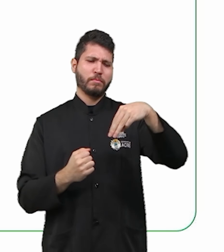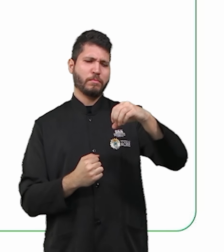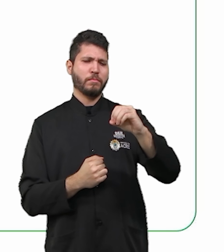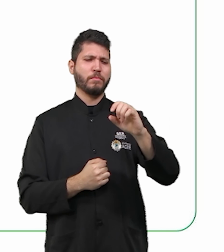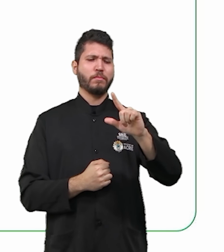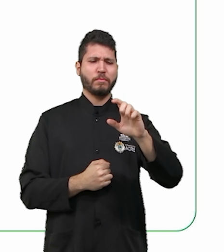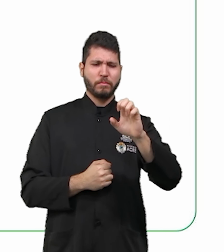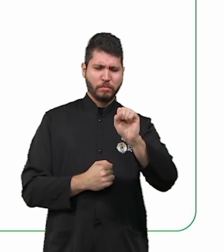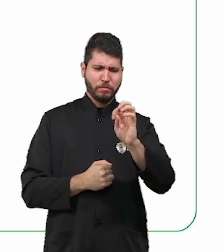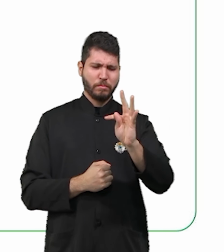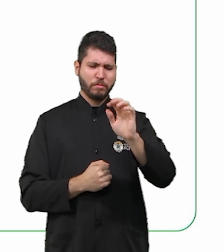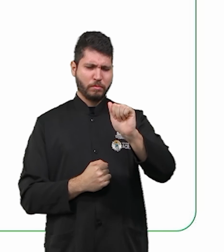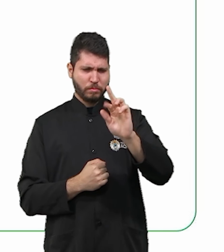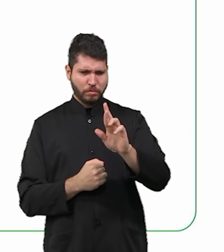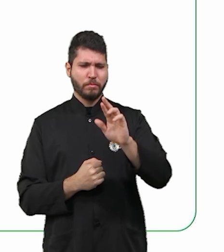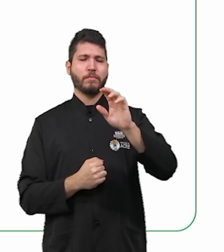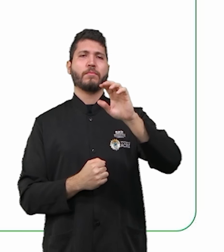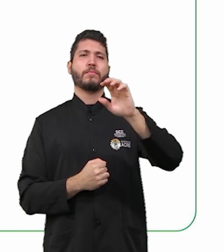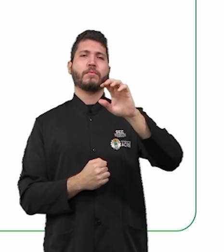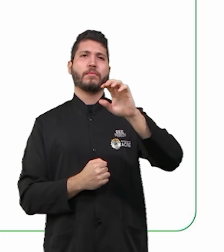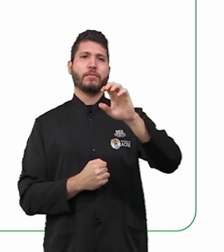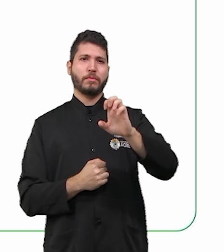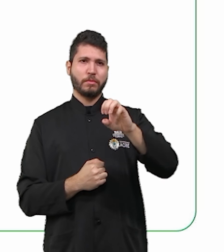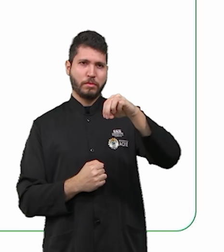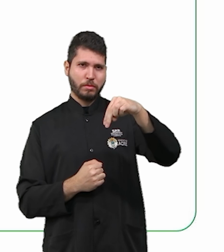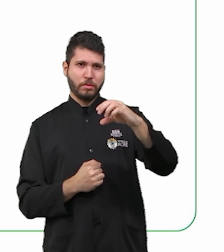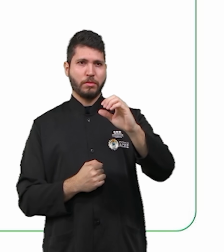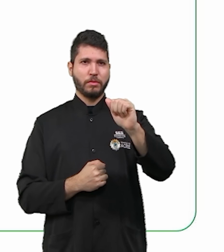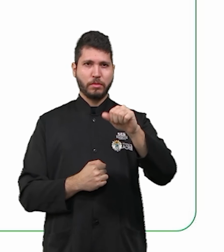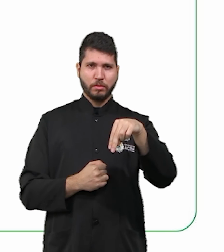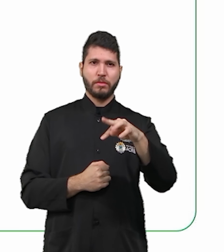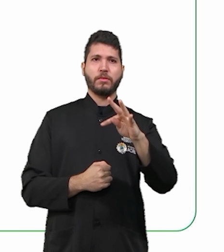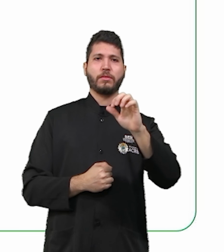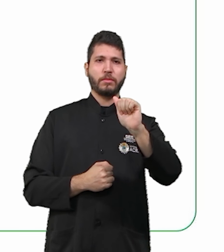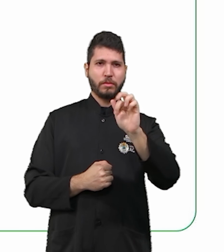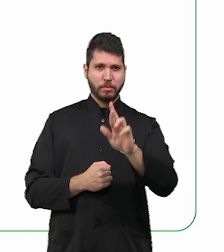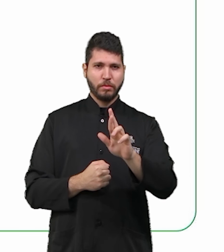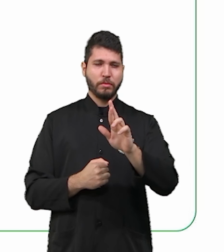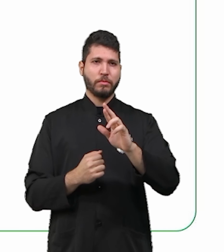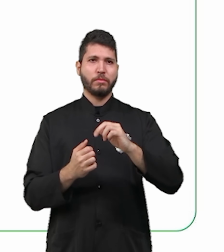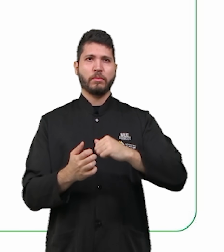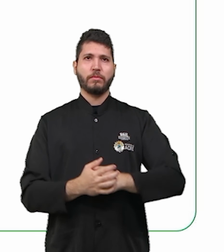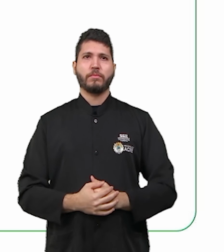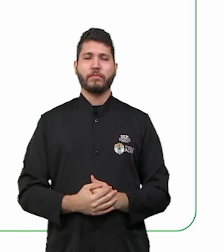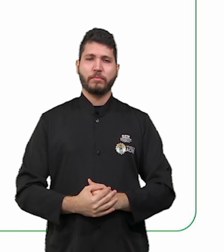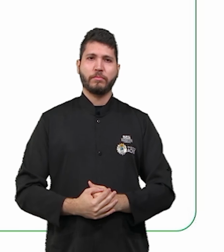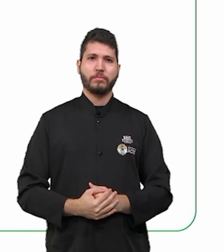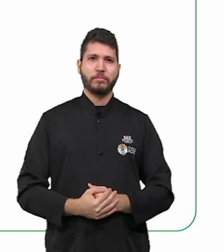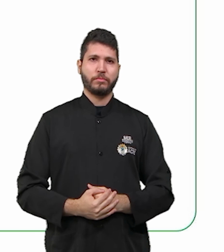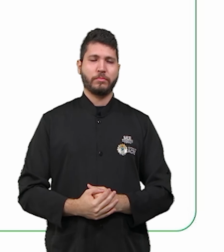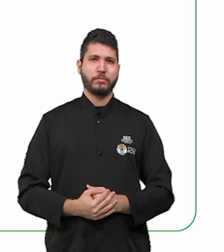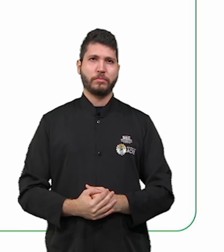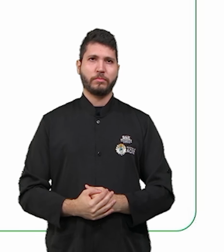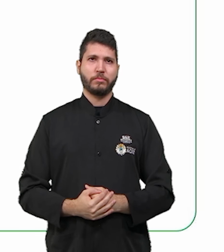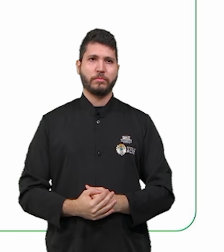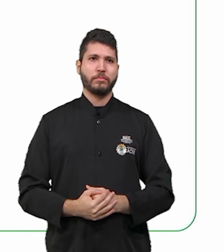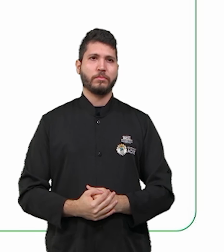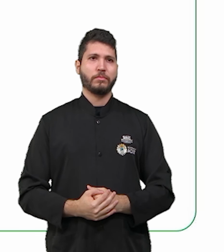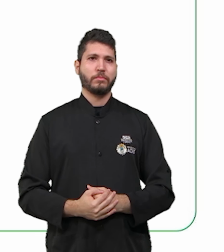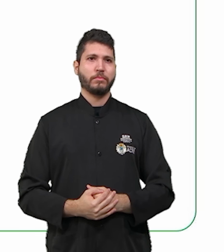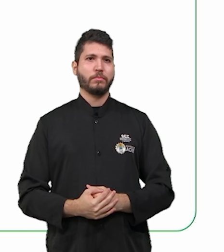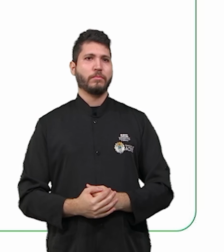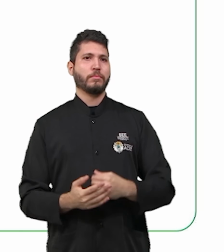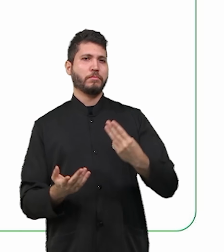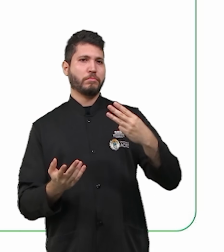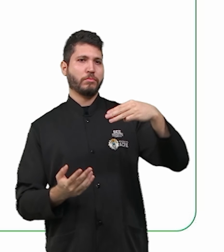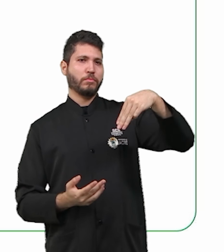A gente viu que o verbo sempre vai combinar com o objeto ou atividade que eu estou me falando e nunca com o sujeito. Me gusta el